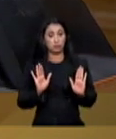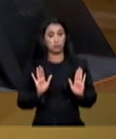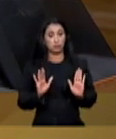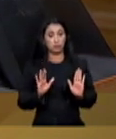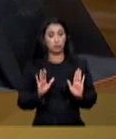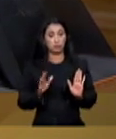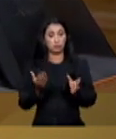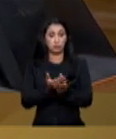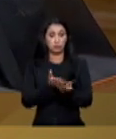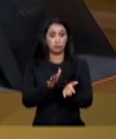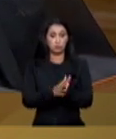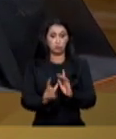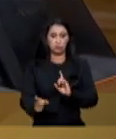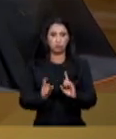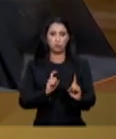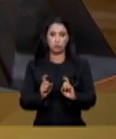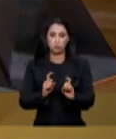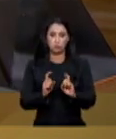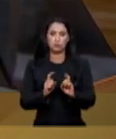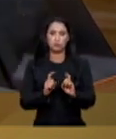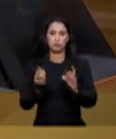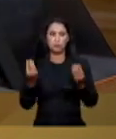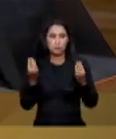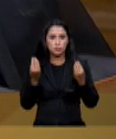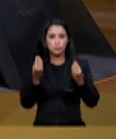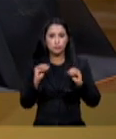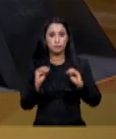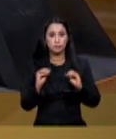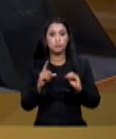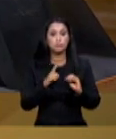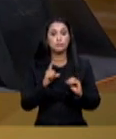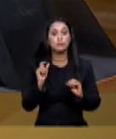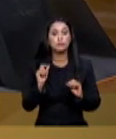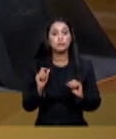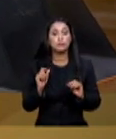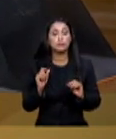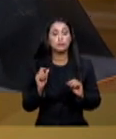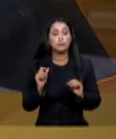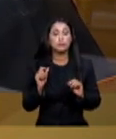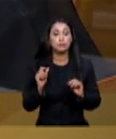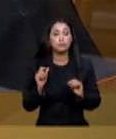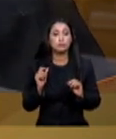processo administrativo, ele é muito mais